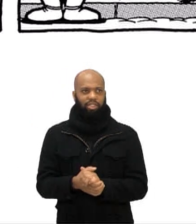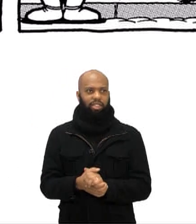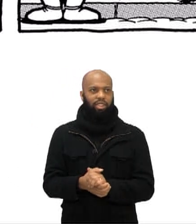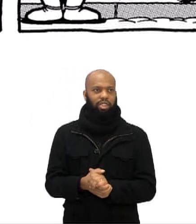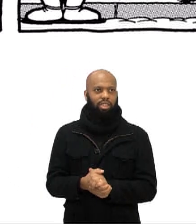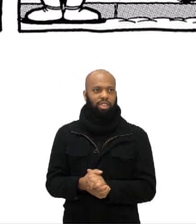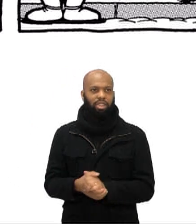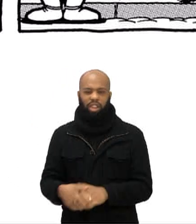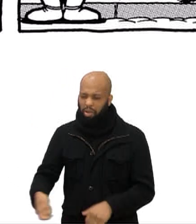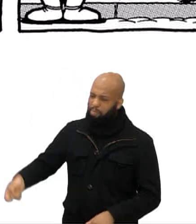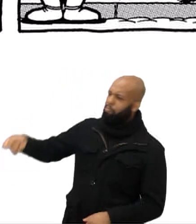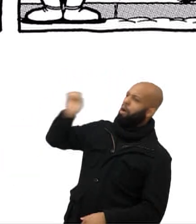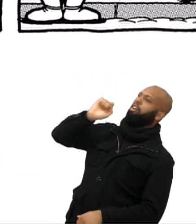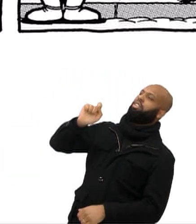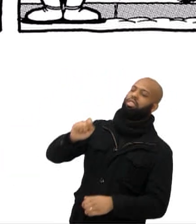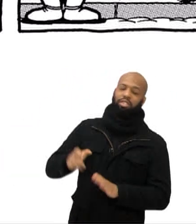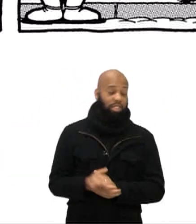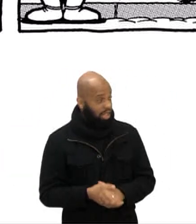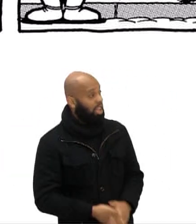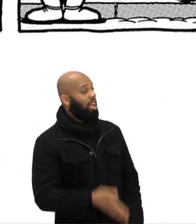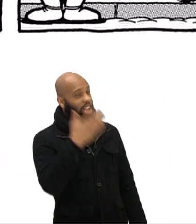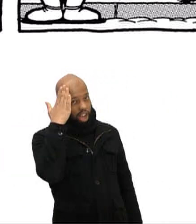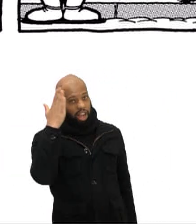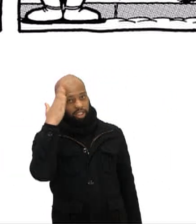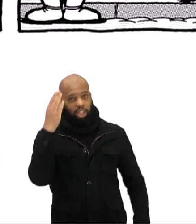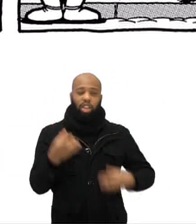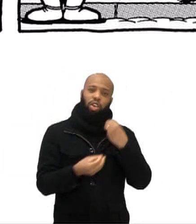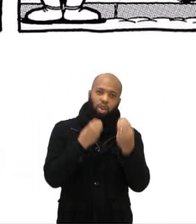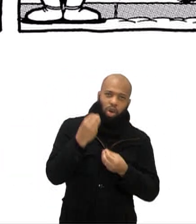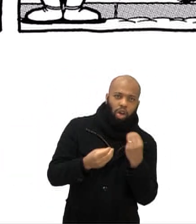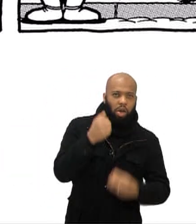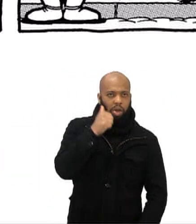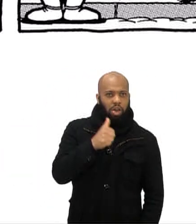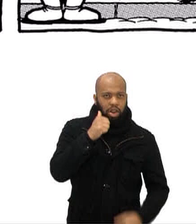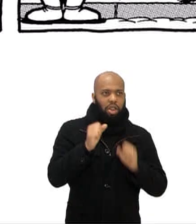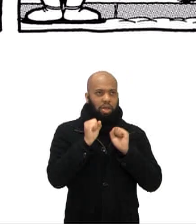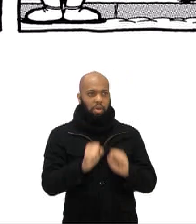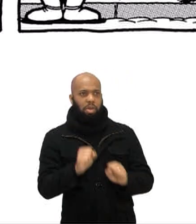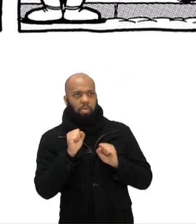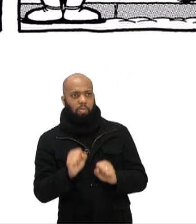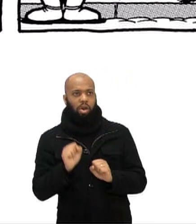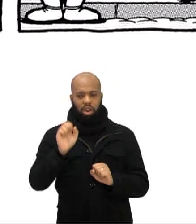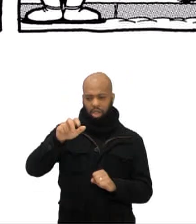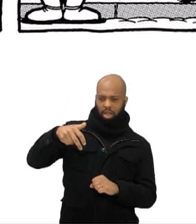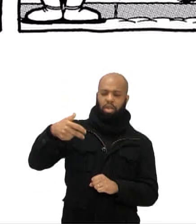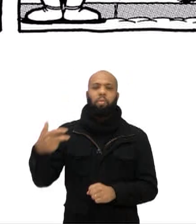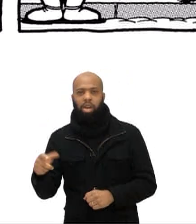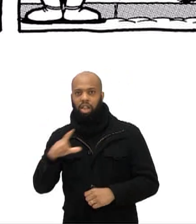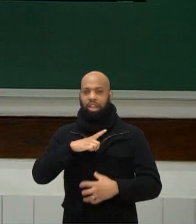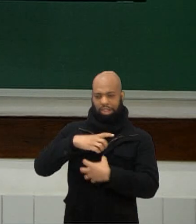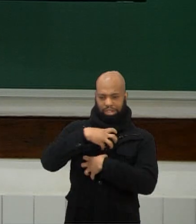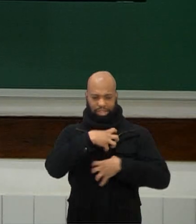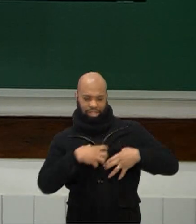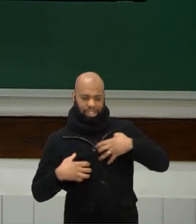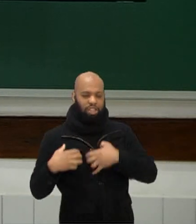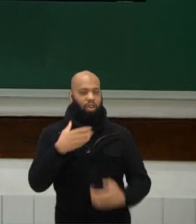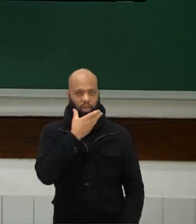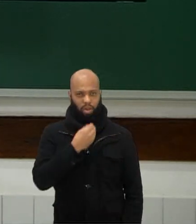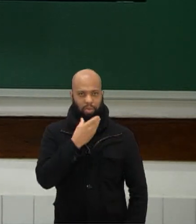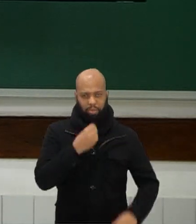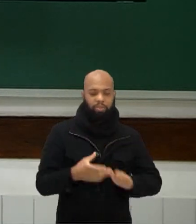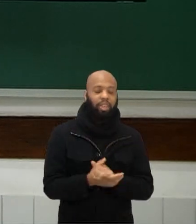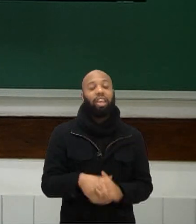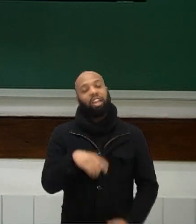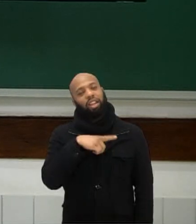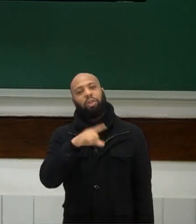apanha. Agora sei como as mulheres podem desequilibrar um homem. Então,